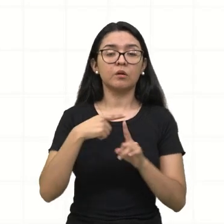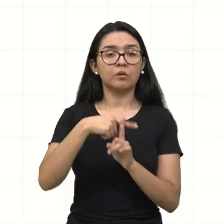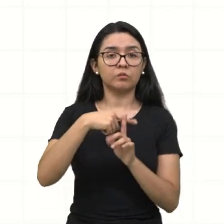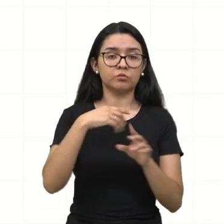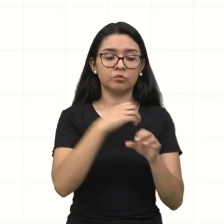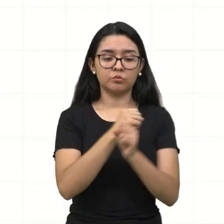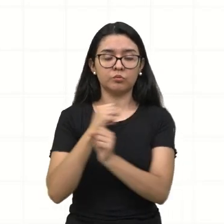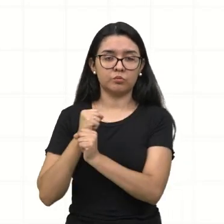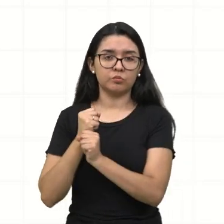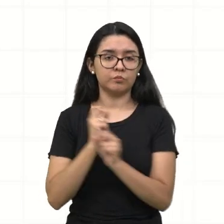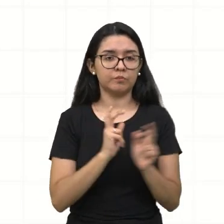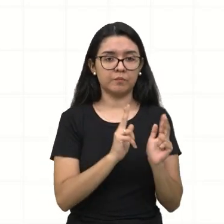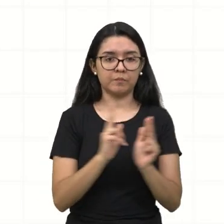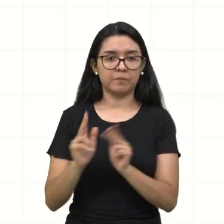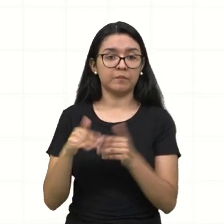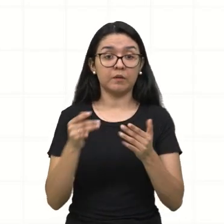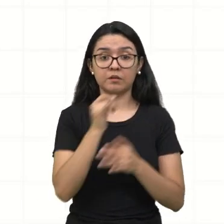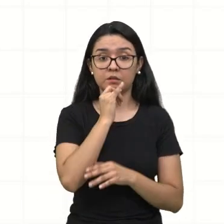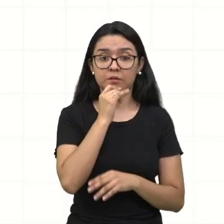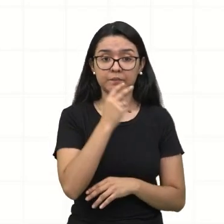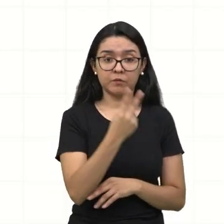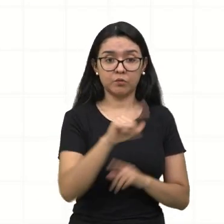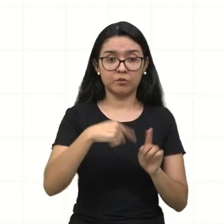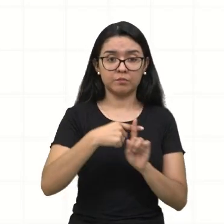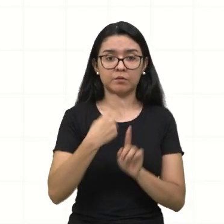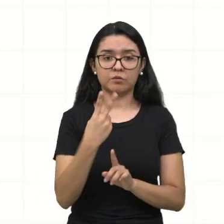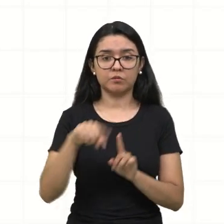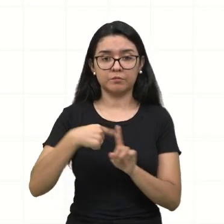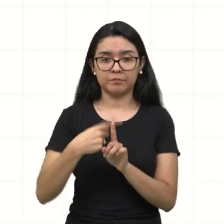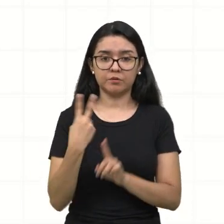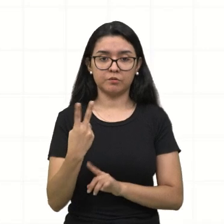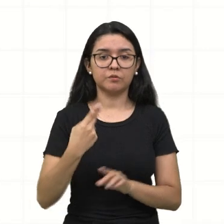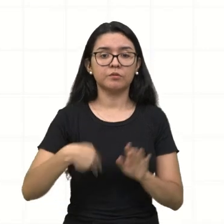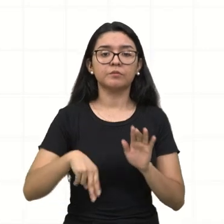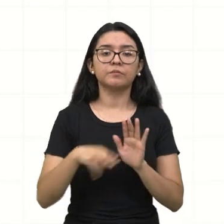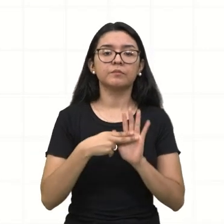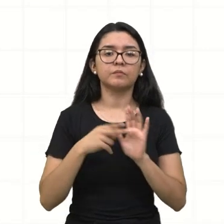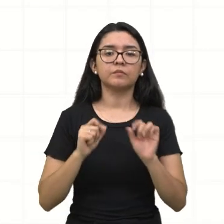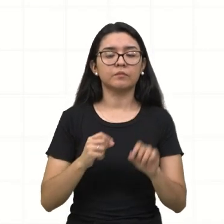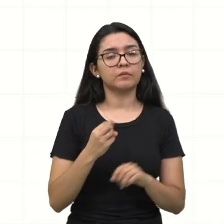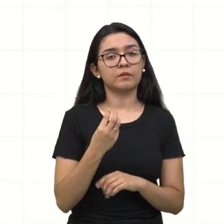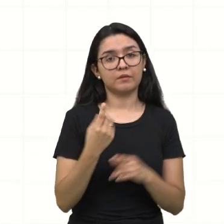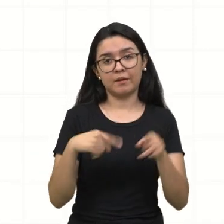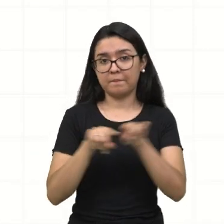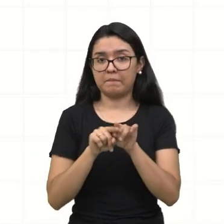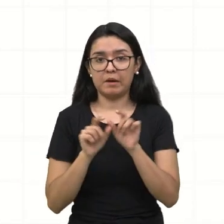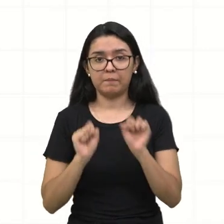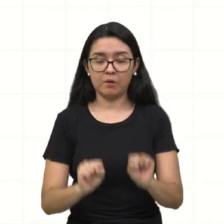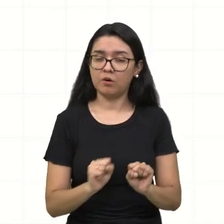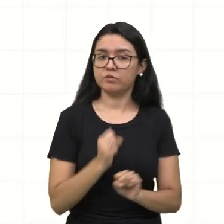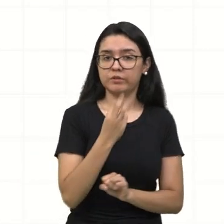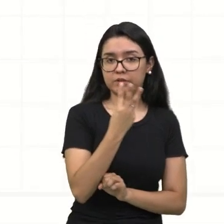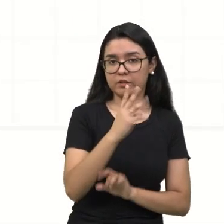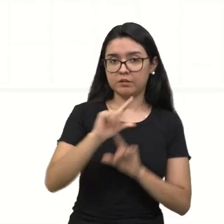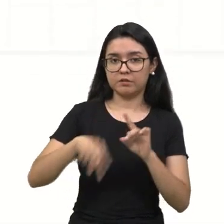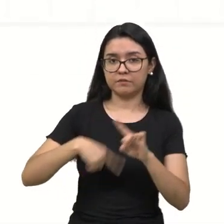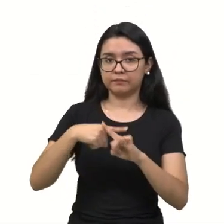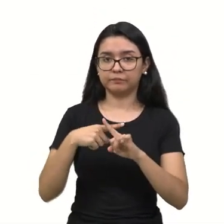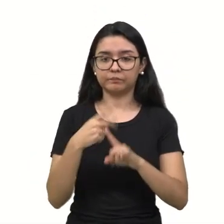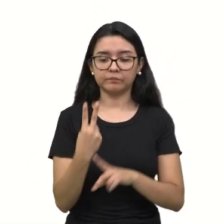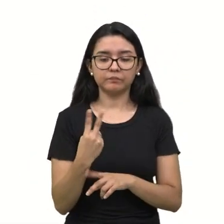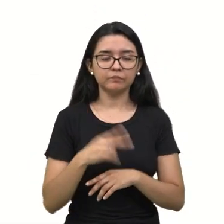exemplo, podemos escrever 2 mais 2 mais 2 como 3 vezes 2. Então,